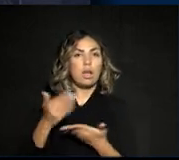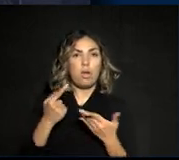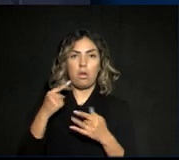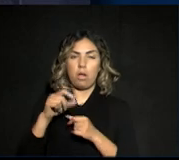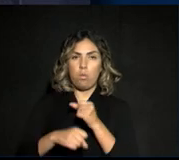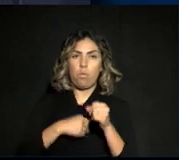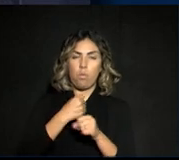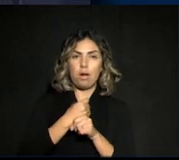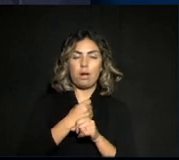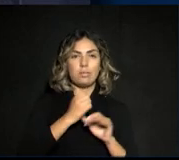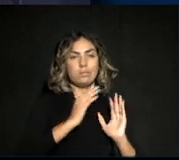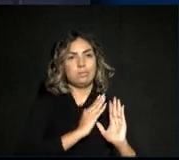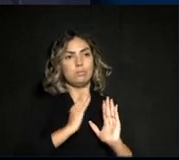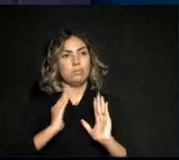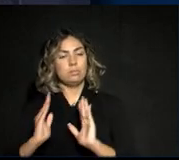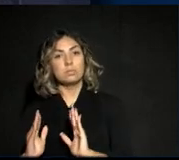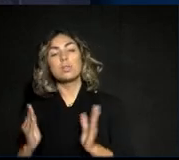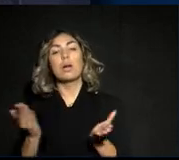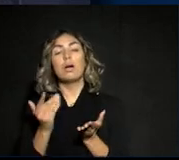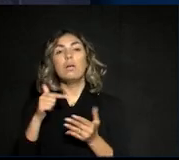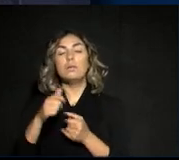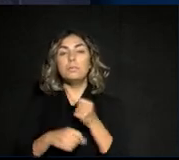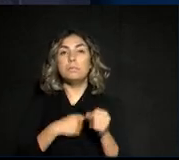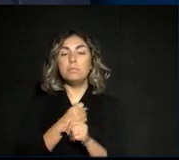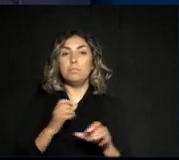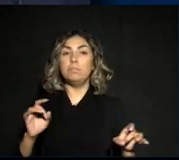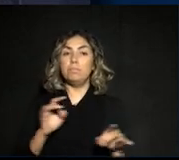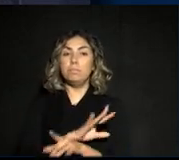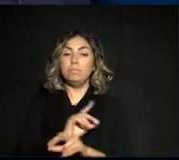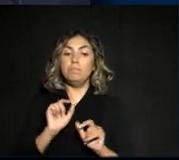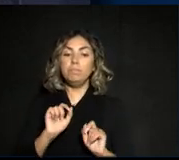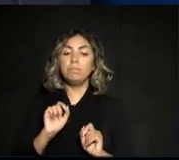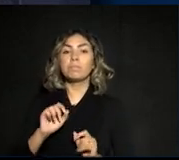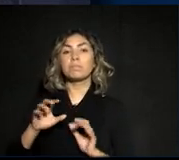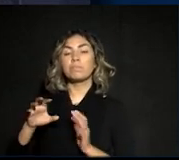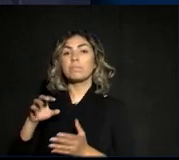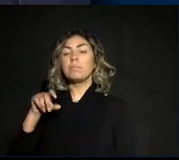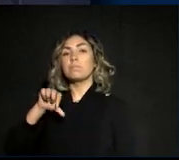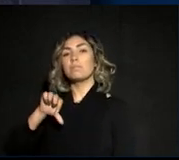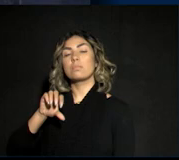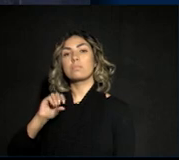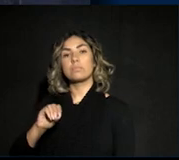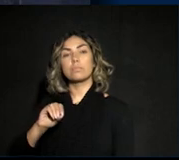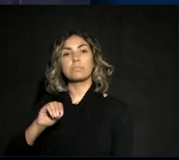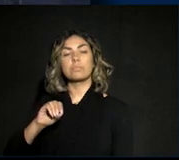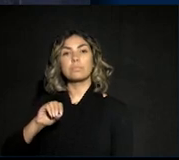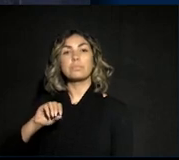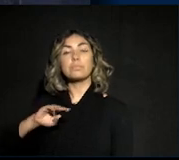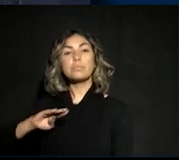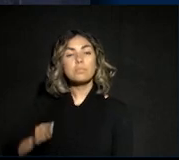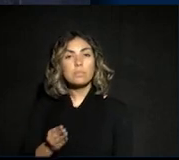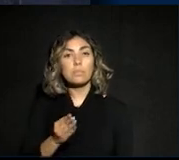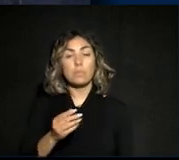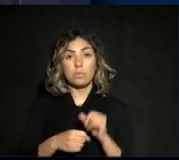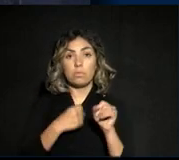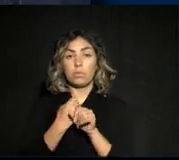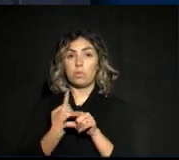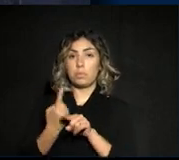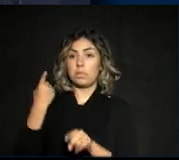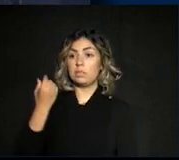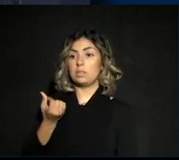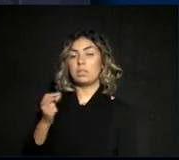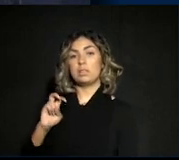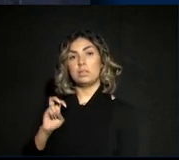do ano, a nossa conta, a gente termina esse ano com superávit primário do setor público na casa de 90 bilhões. Ano passado foi 65